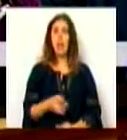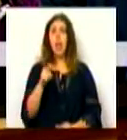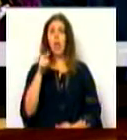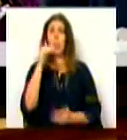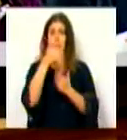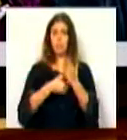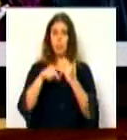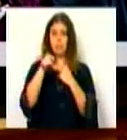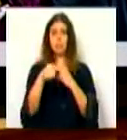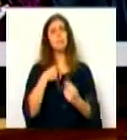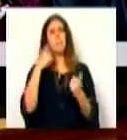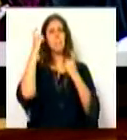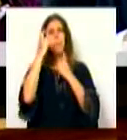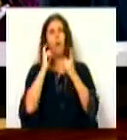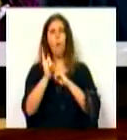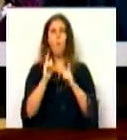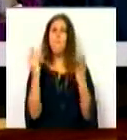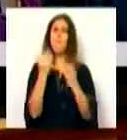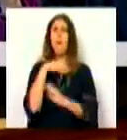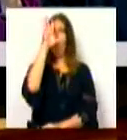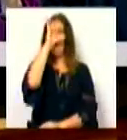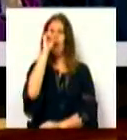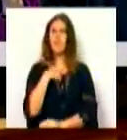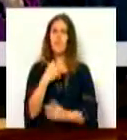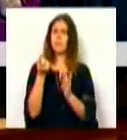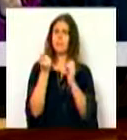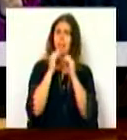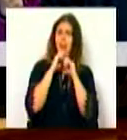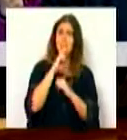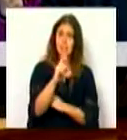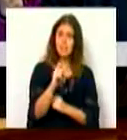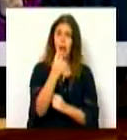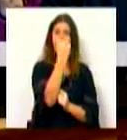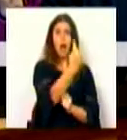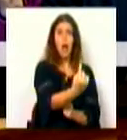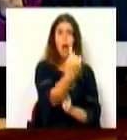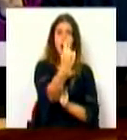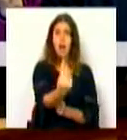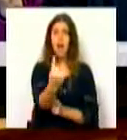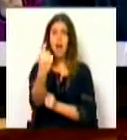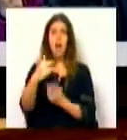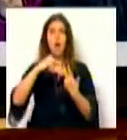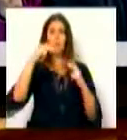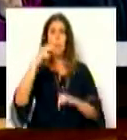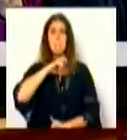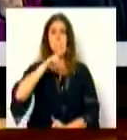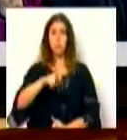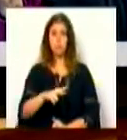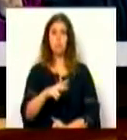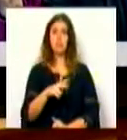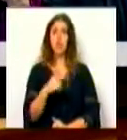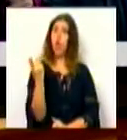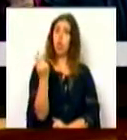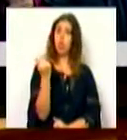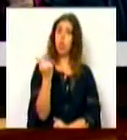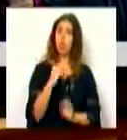diplomas, aquilo que se prevê é que o Governo notificará um a um dos municípios portugueses das